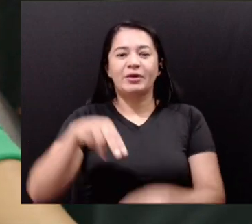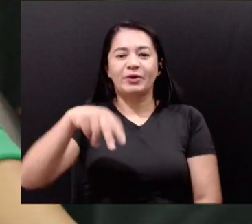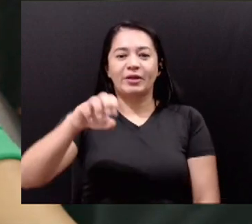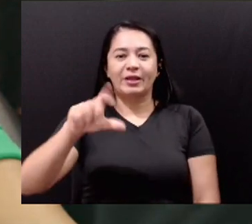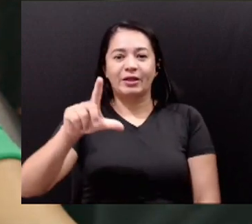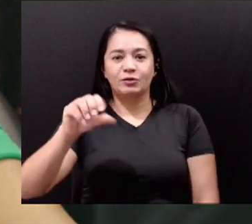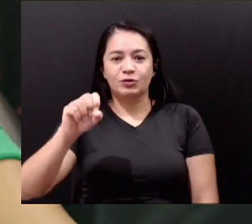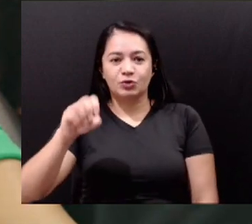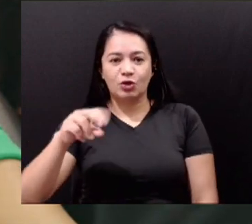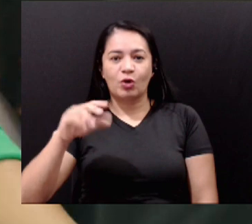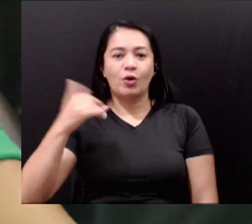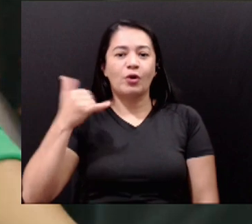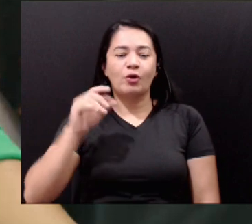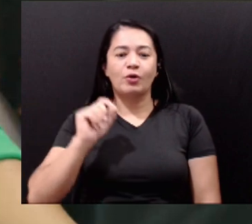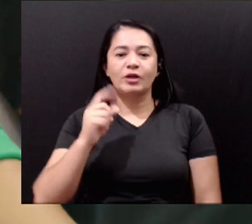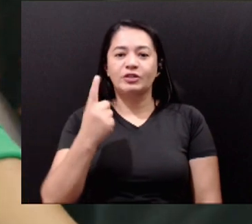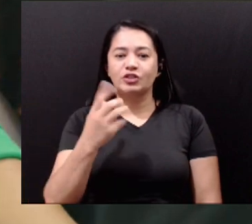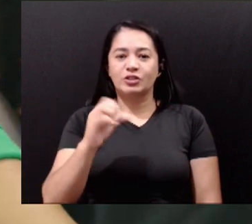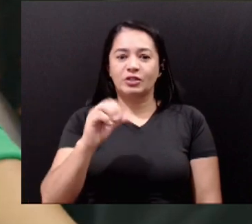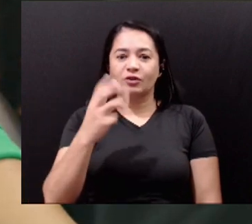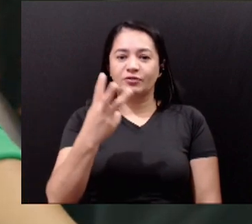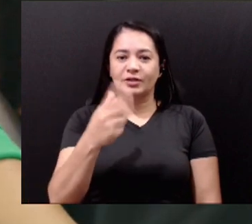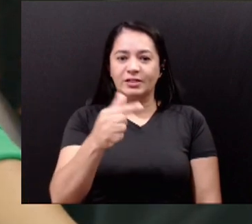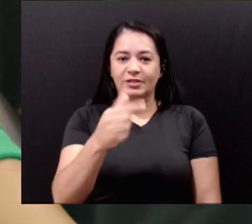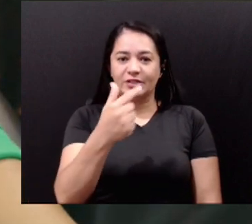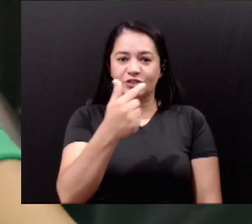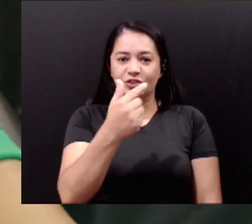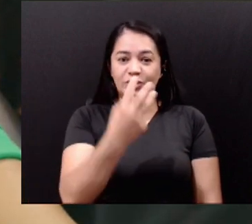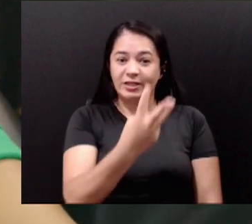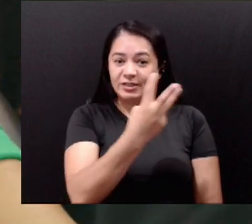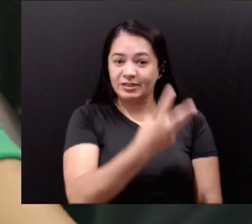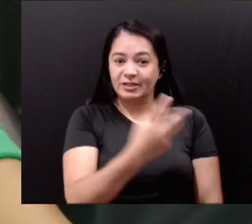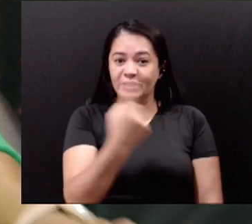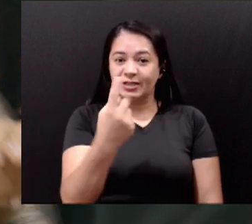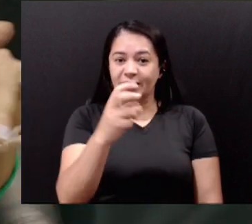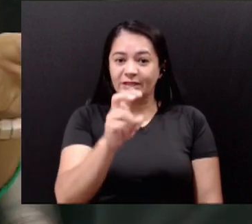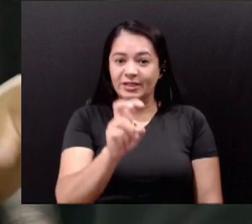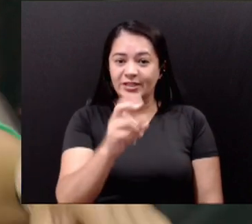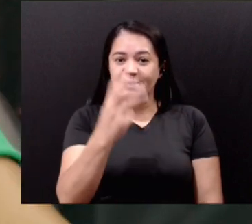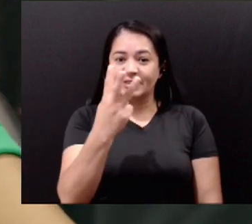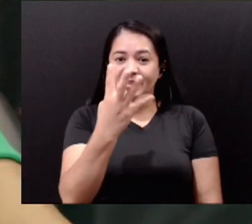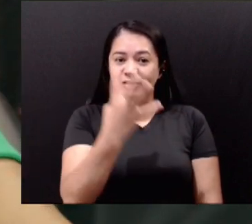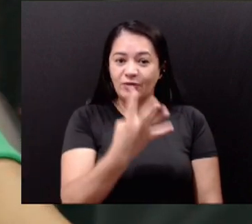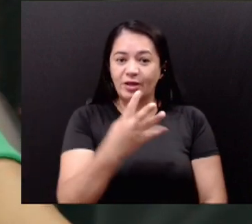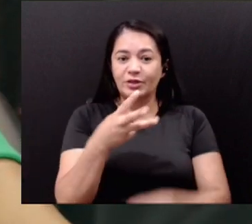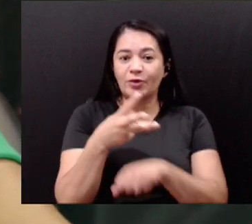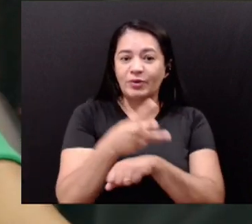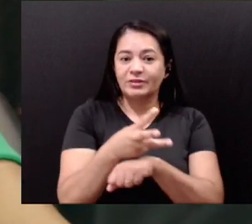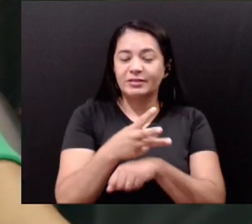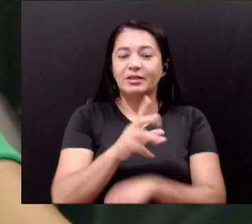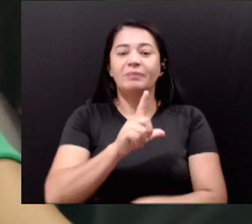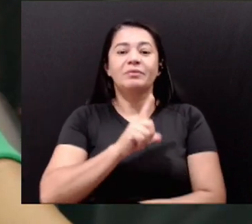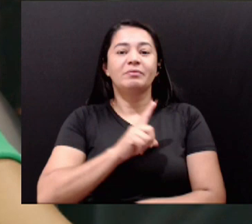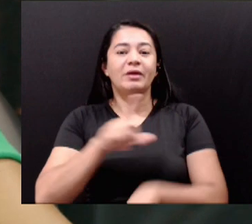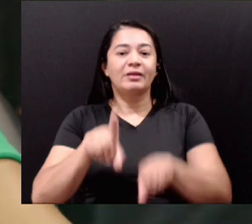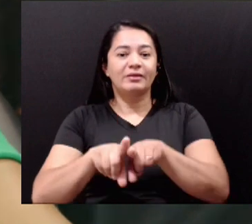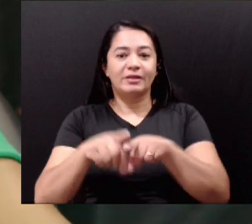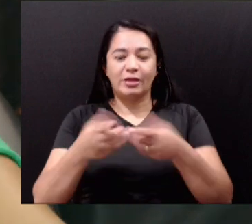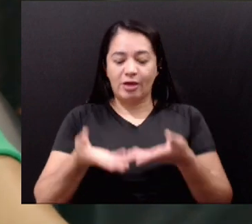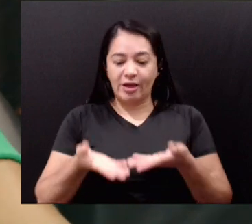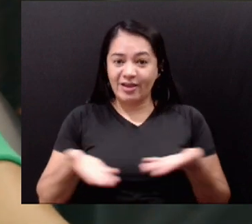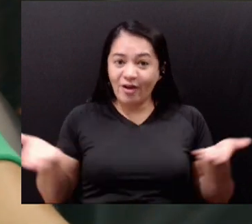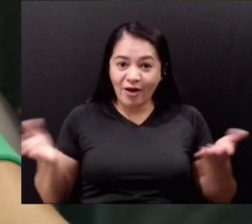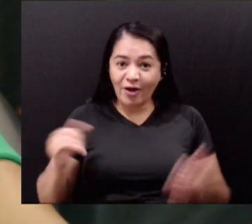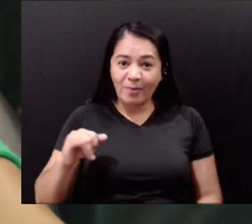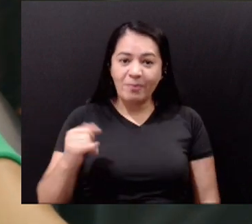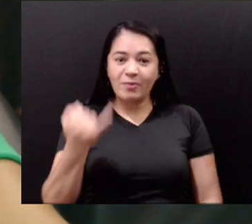telefone 19 3733 1534 e tem o WhatsApp também, ó, a pessoa já colocou na tela para você, aproveita, anota aí e vai